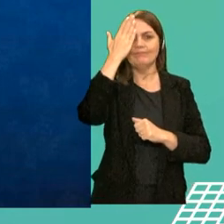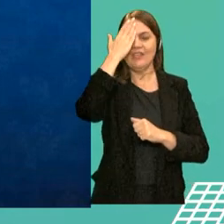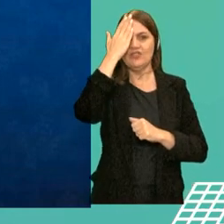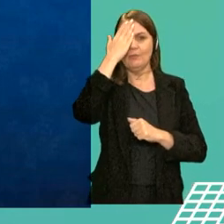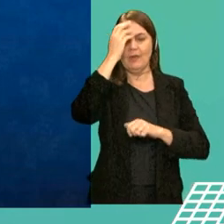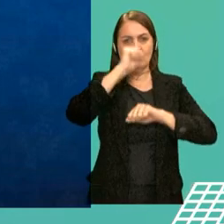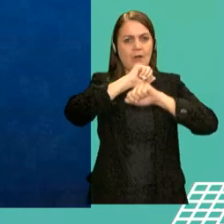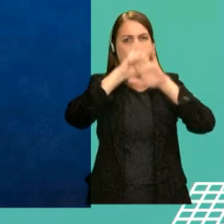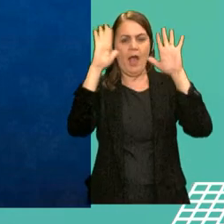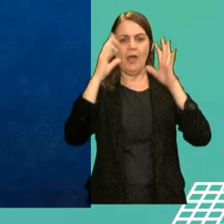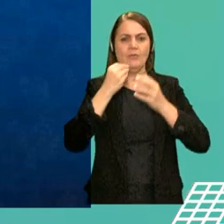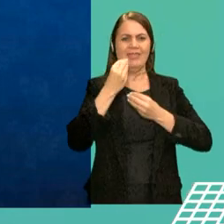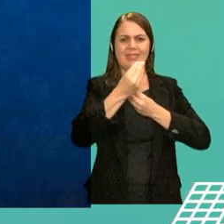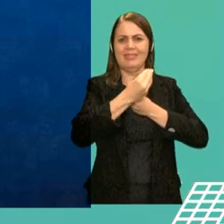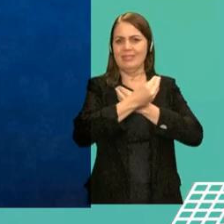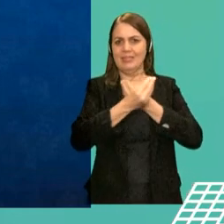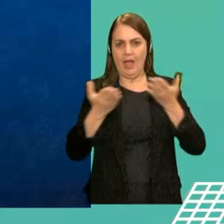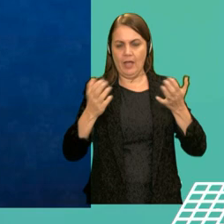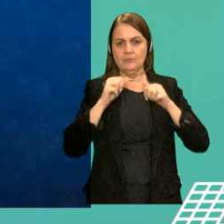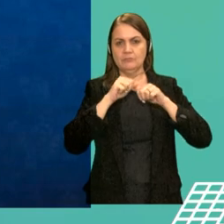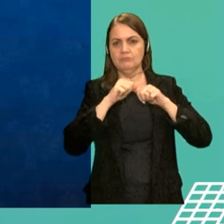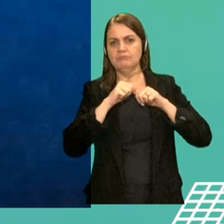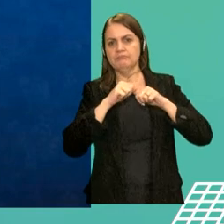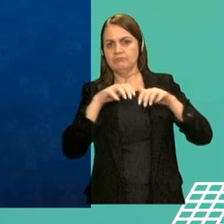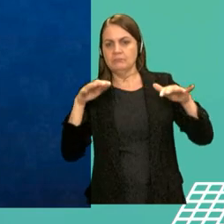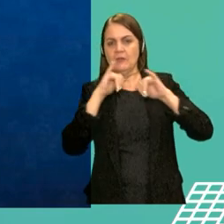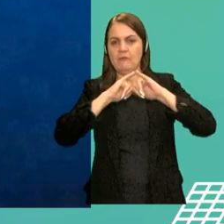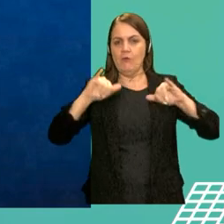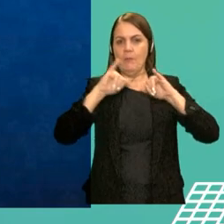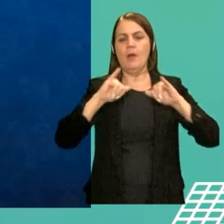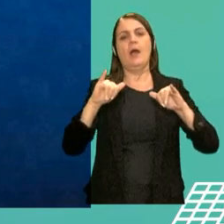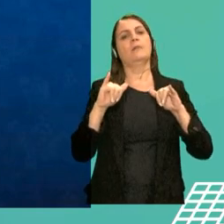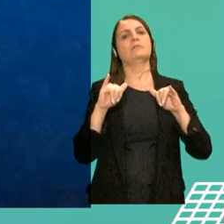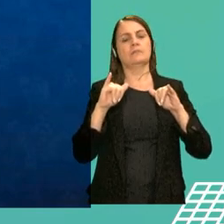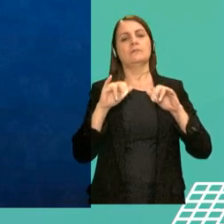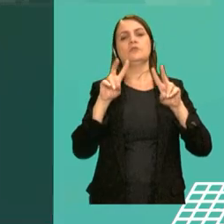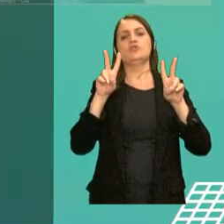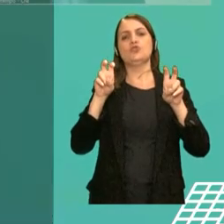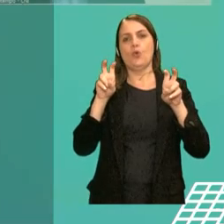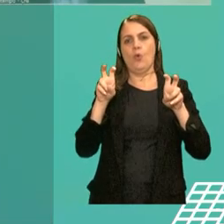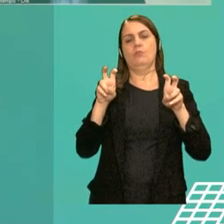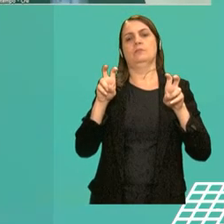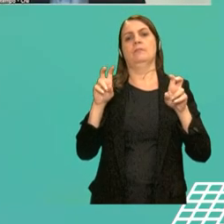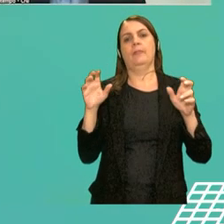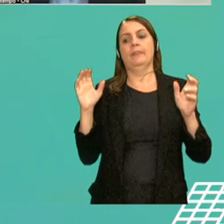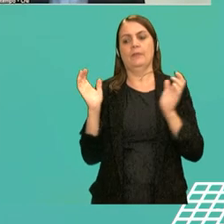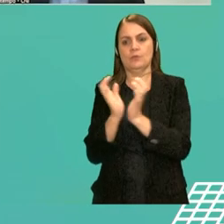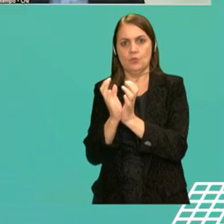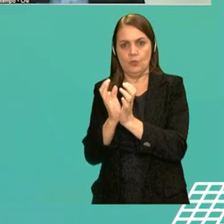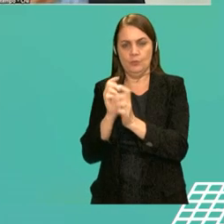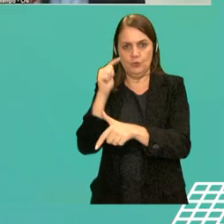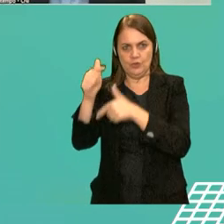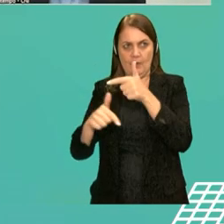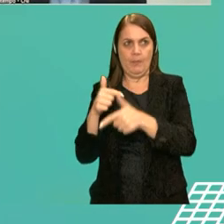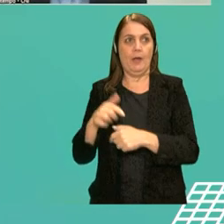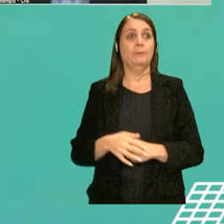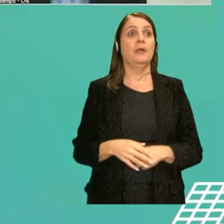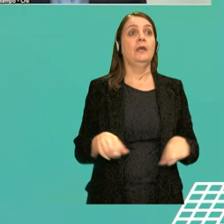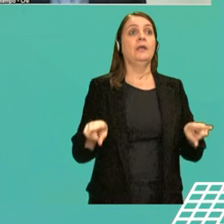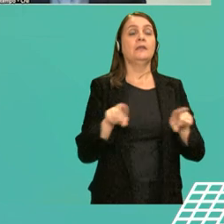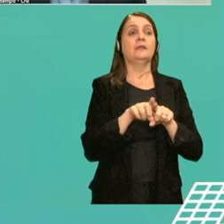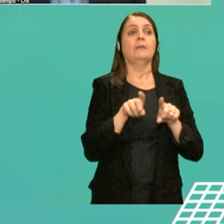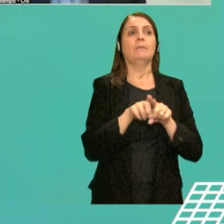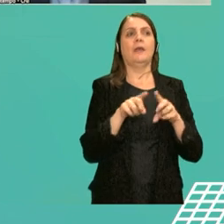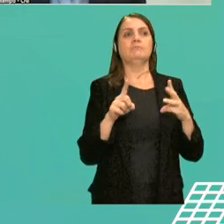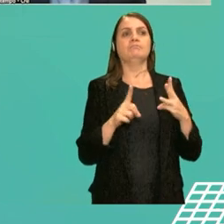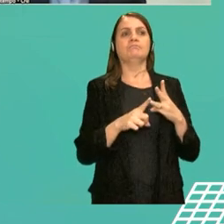as posições do setor industrial nas considerações que estão sendo feitas dentro dos grupos de trabalho. Uma agenda também de